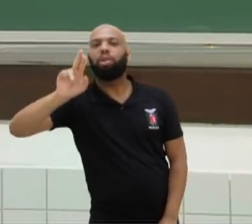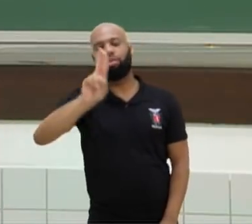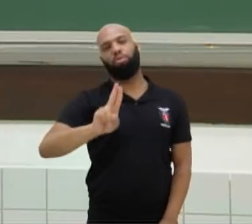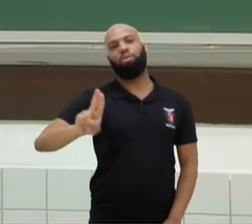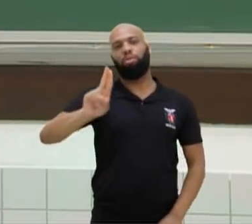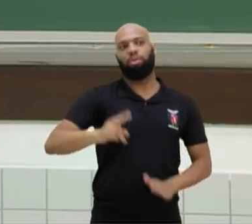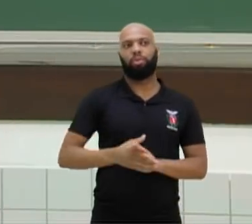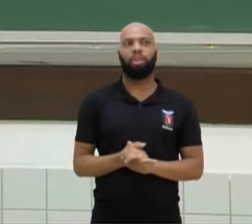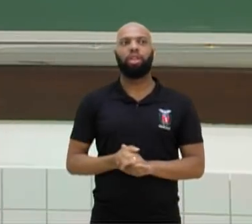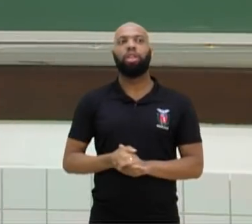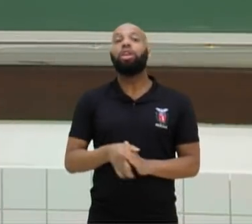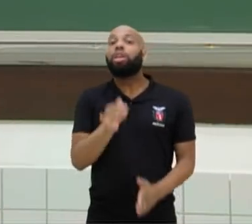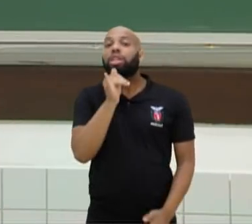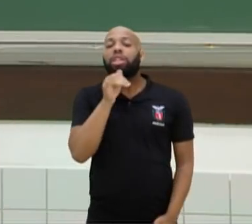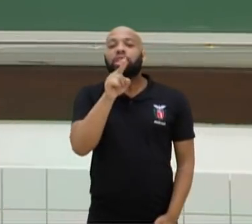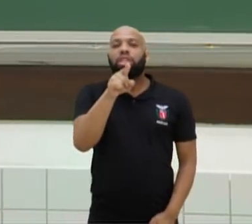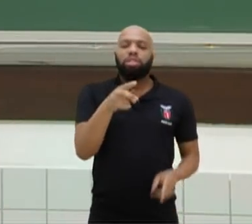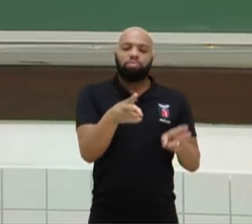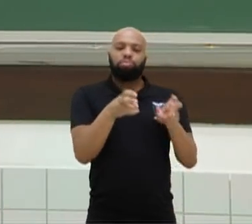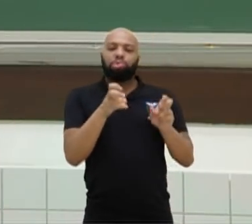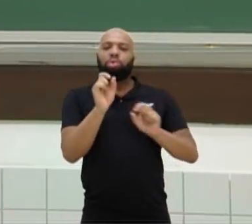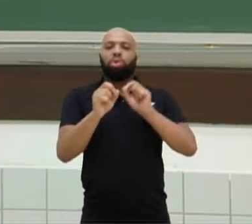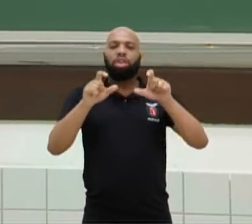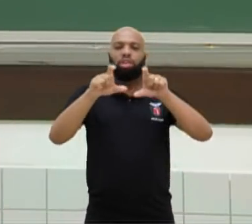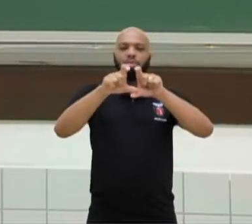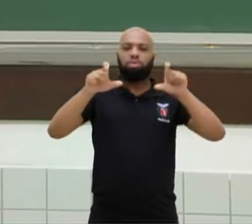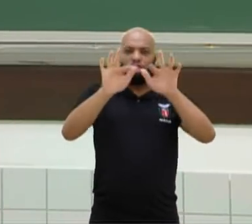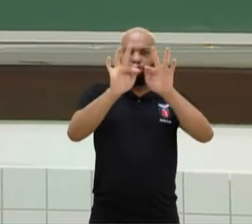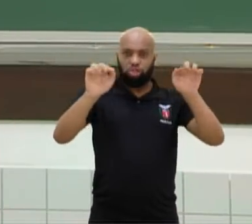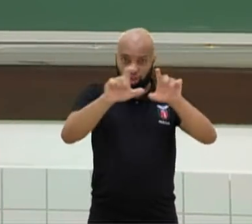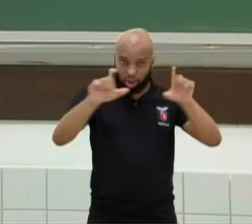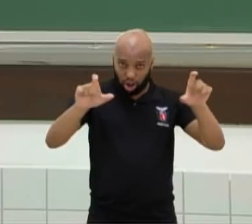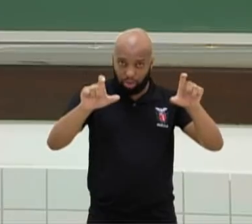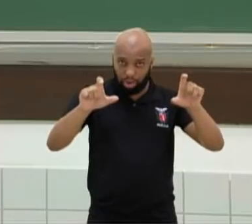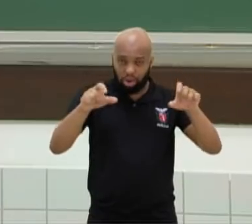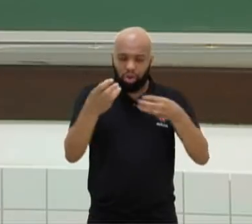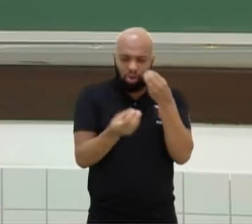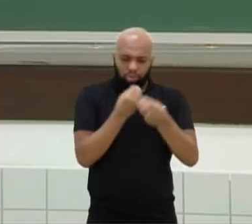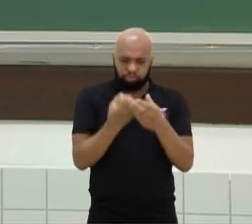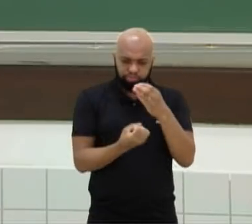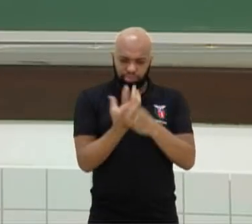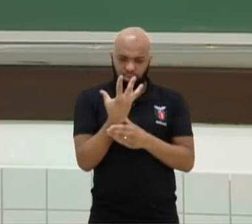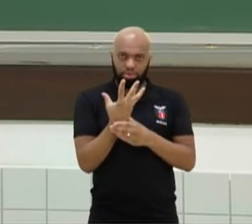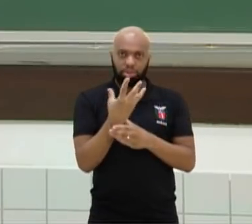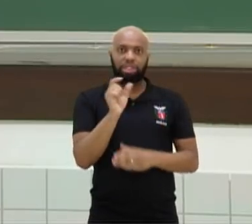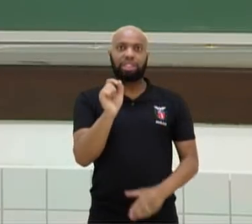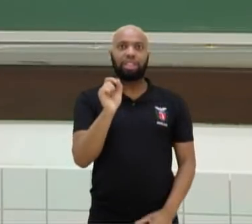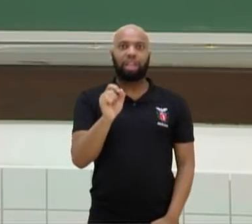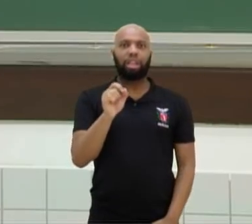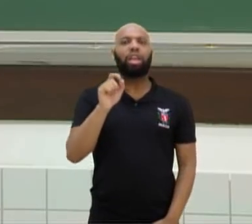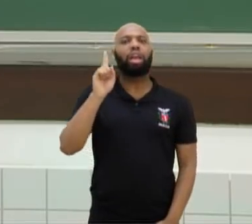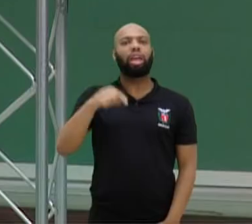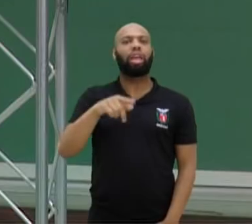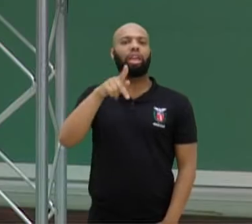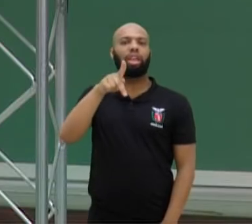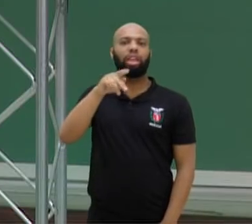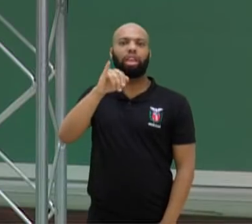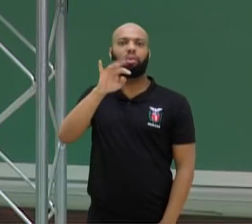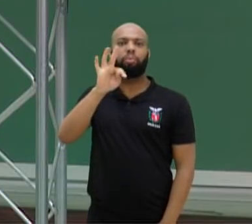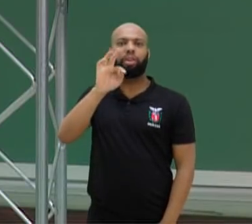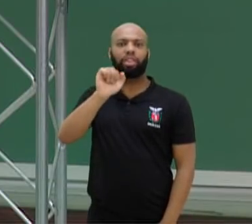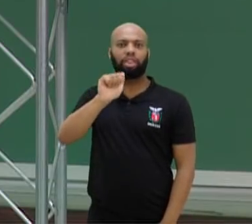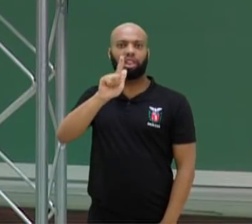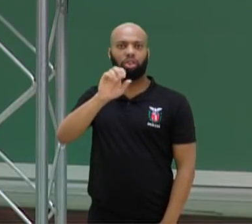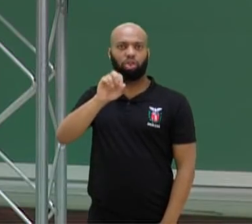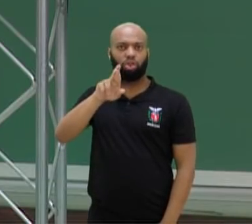vocês perceberem o que é essa fórmula, a origem dela é do nosso amiguinho Pitágoras. Lembram disso? O que